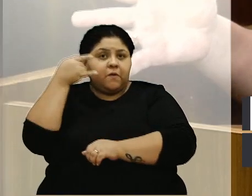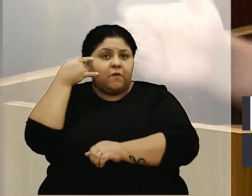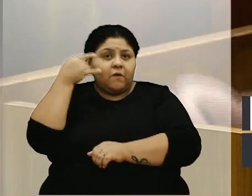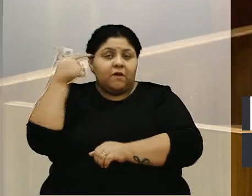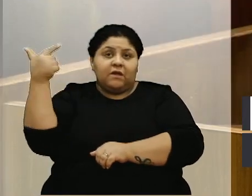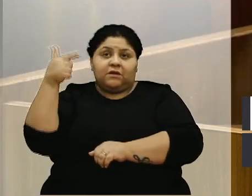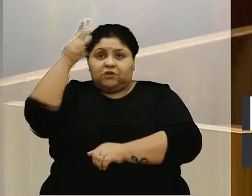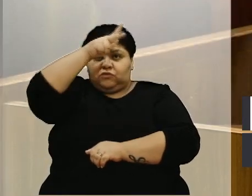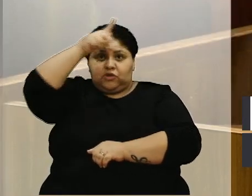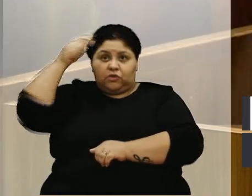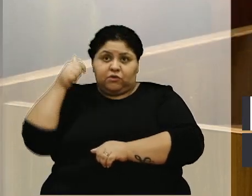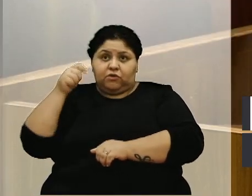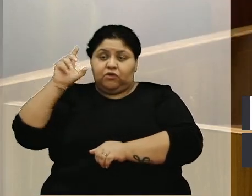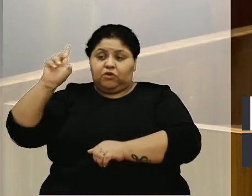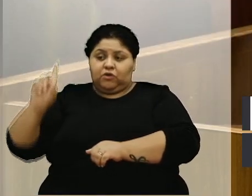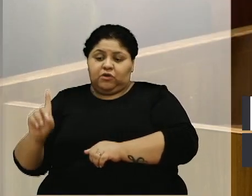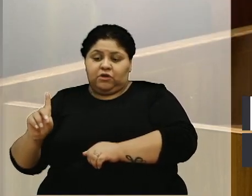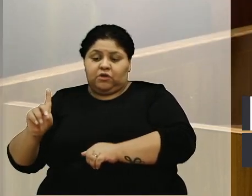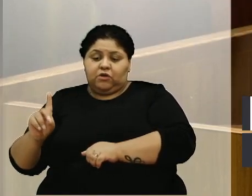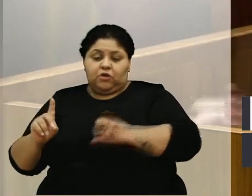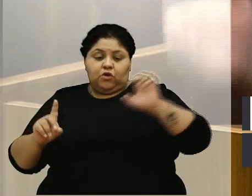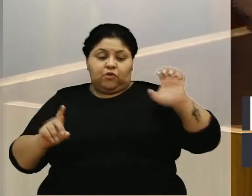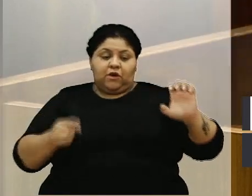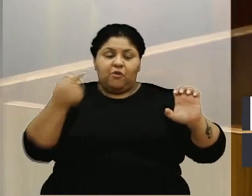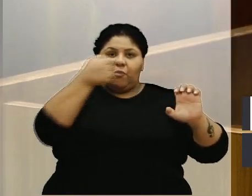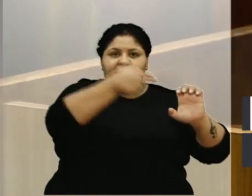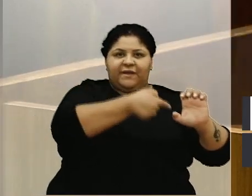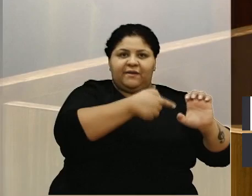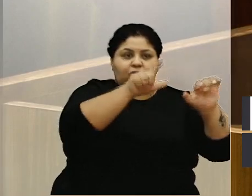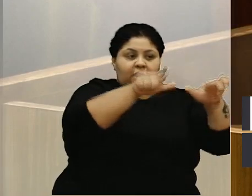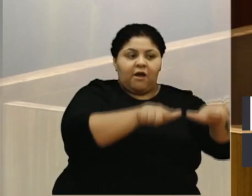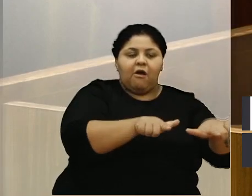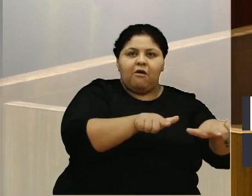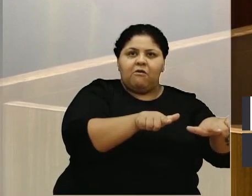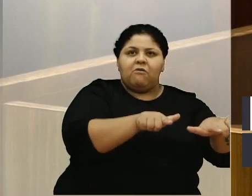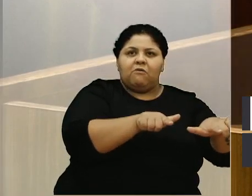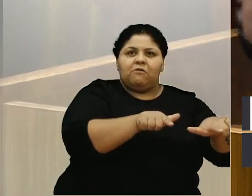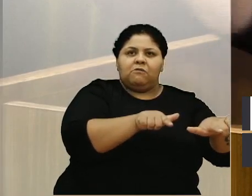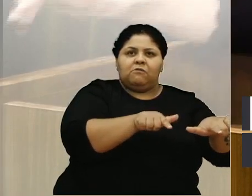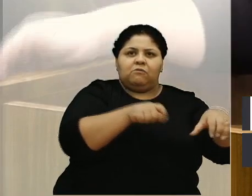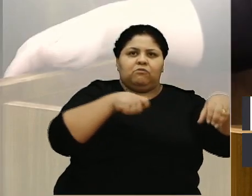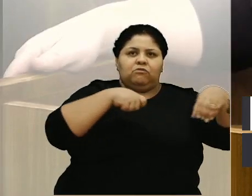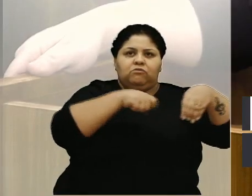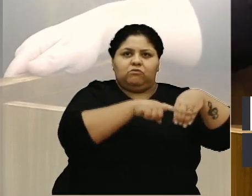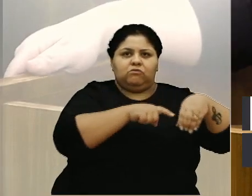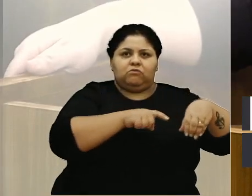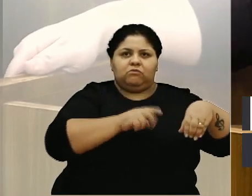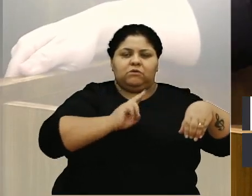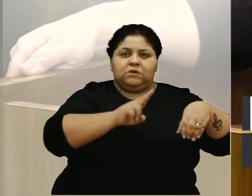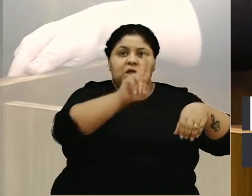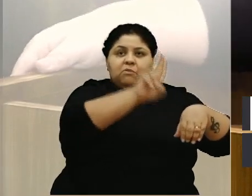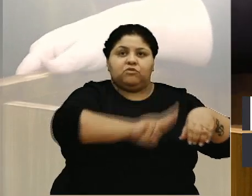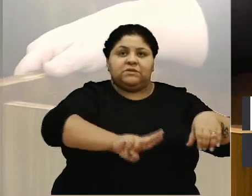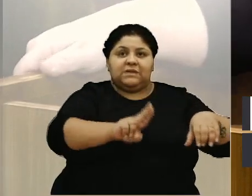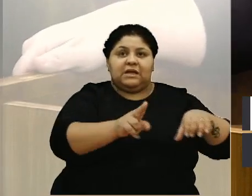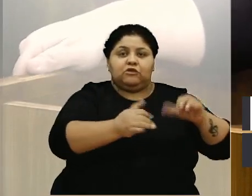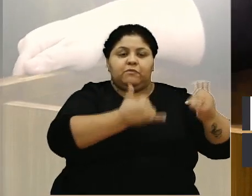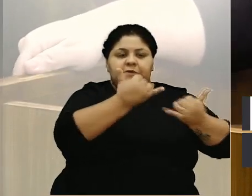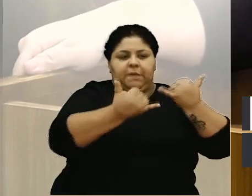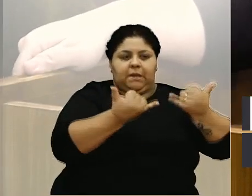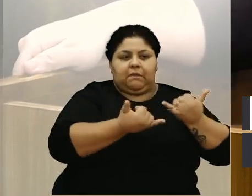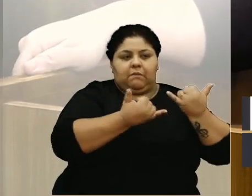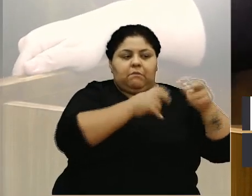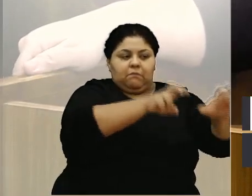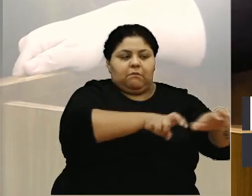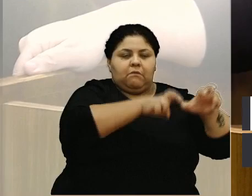do lado direito e o campo fica do lado esquerdo. Esse campo ele é ocupado sempre até para os jogos coloniais e as